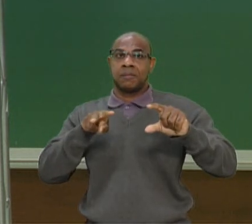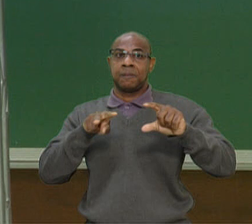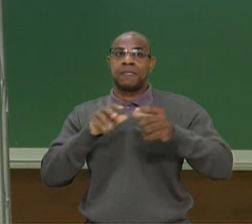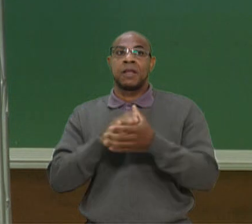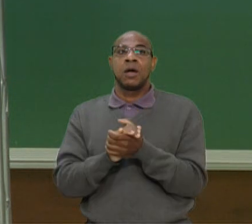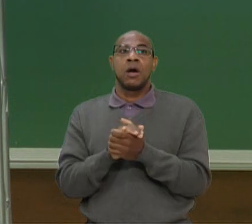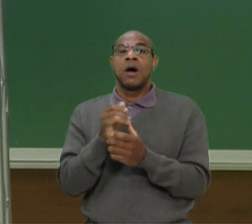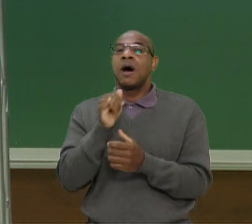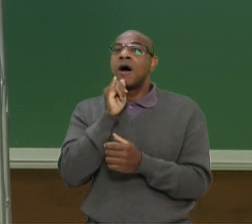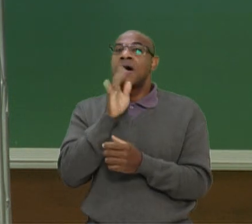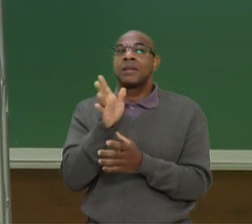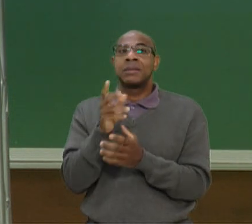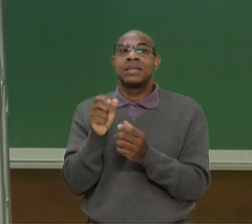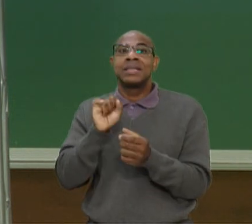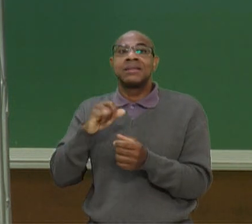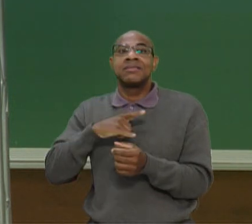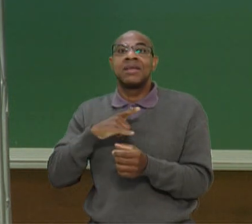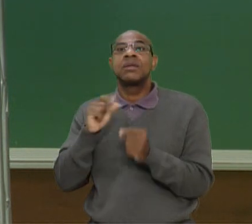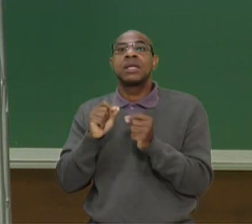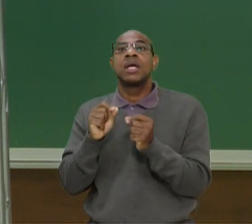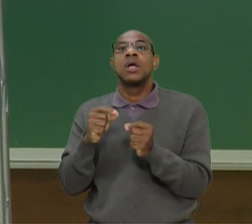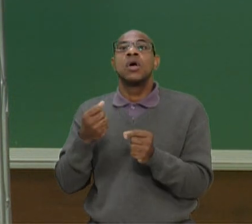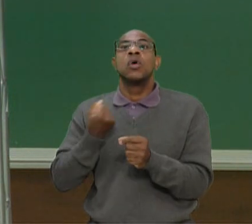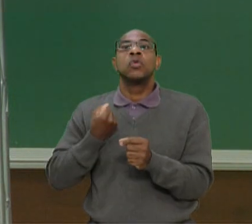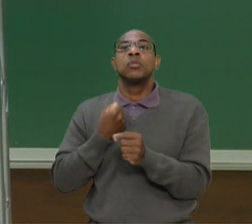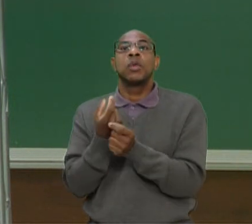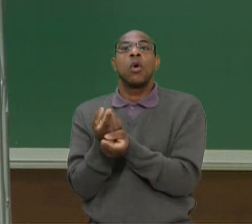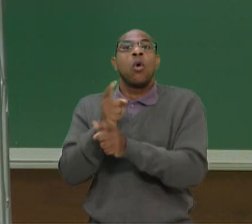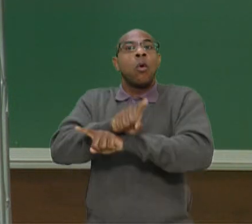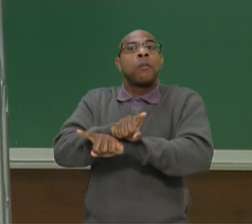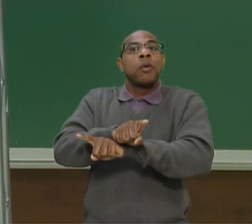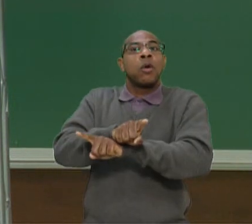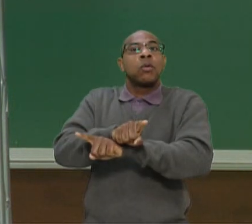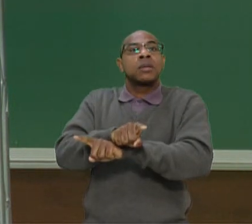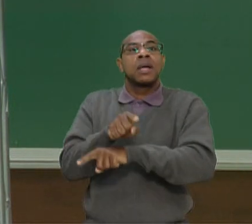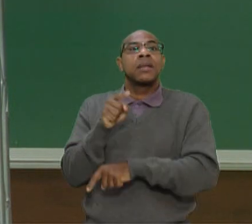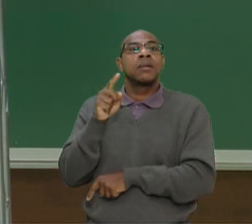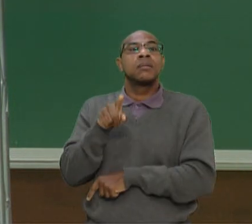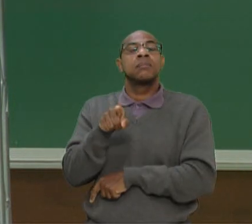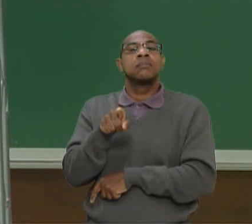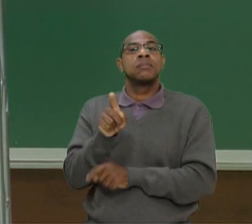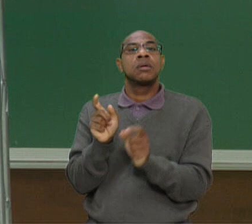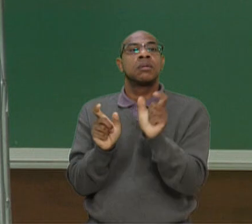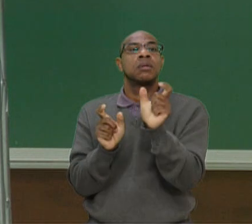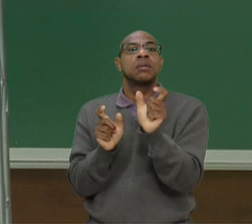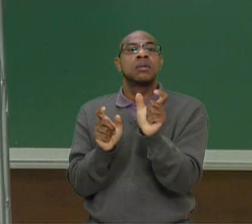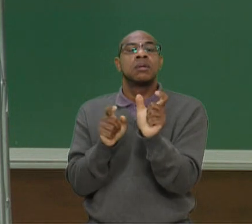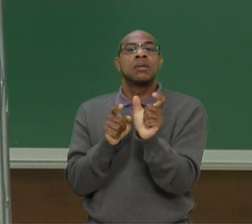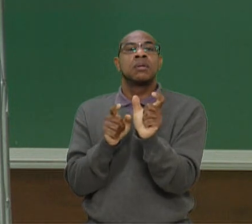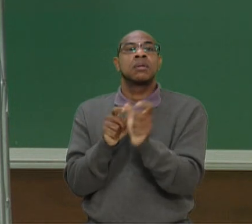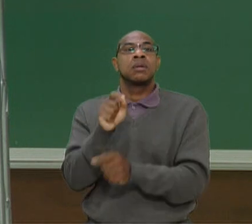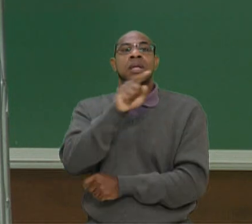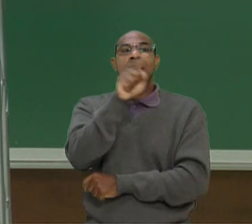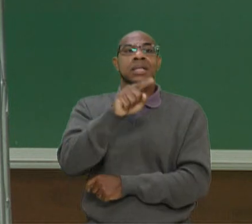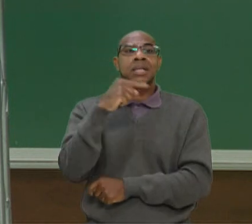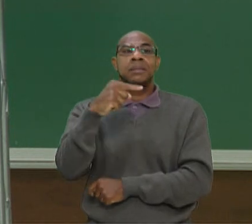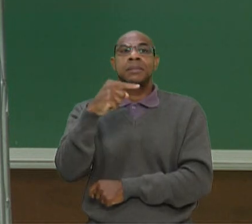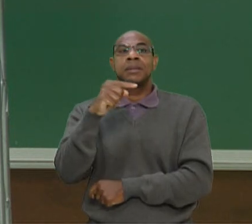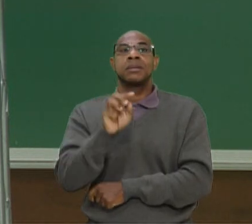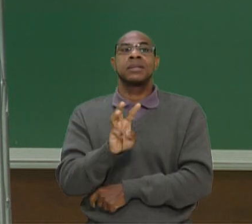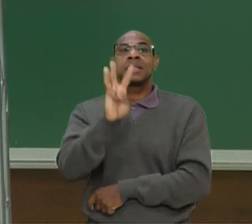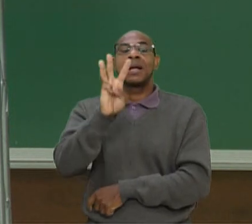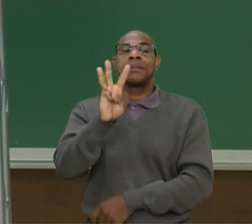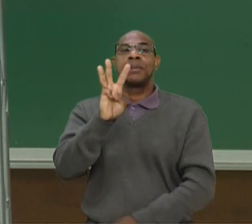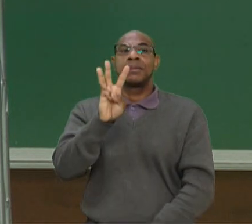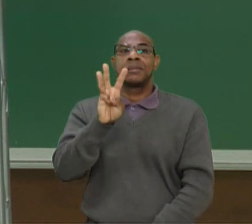número oposto, né? E daí a gente faz uma adição do oposto com o número Z que nós temos